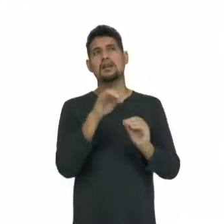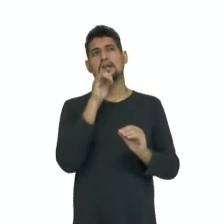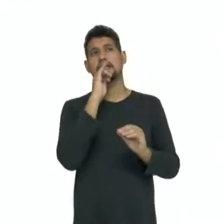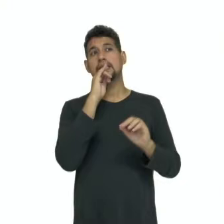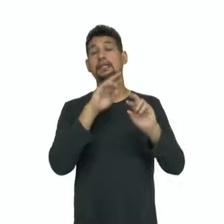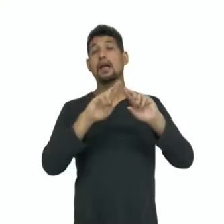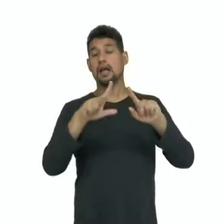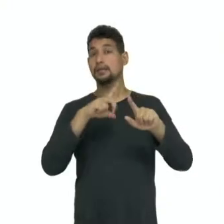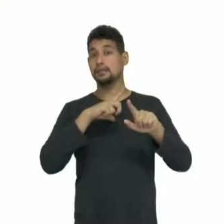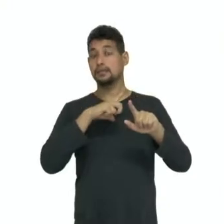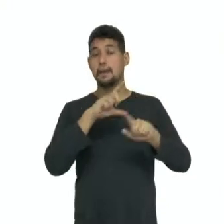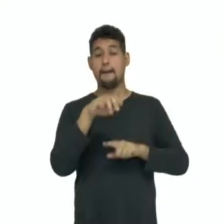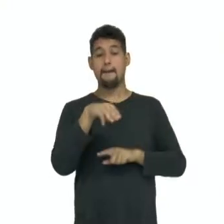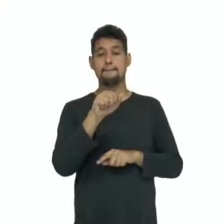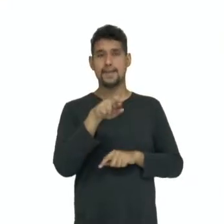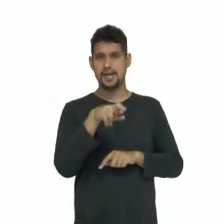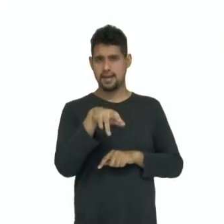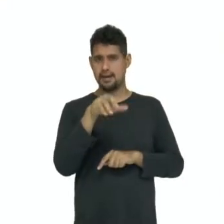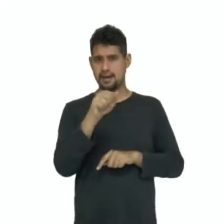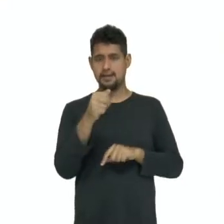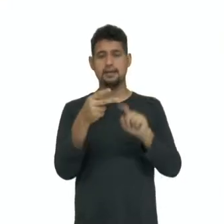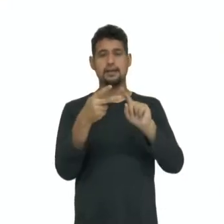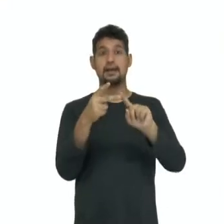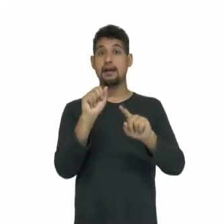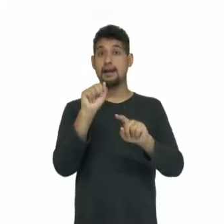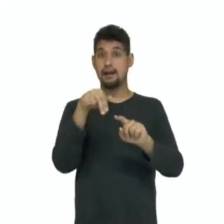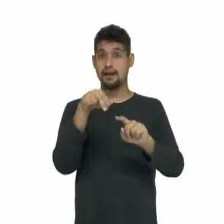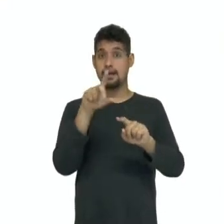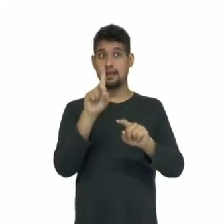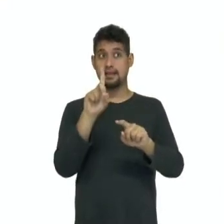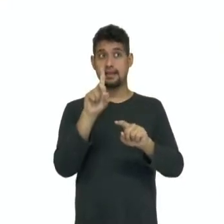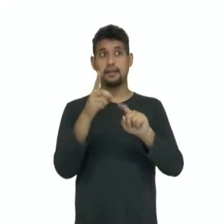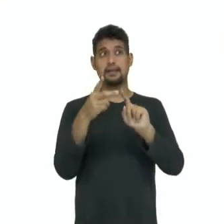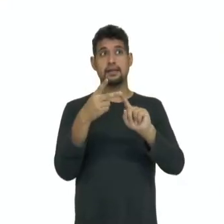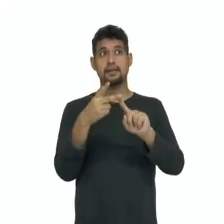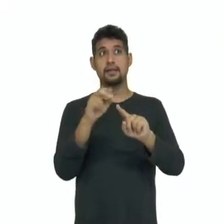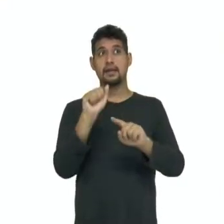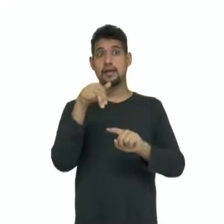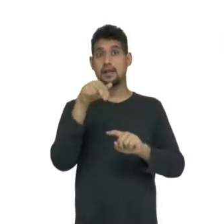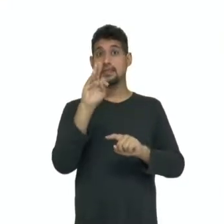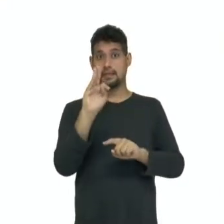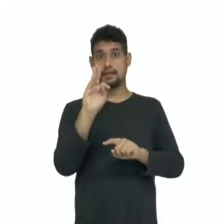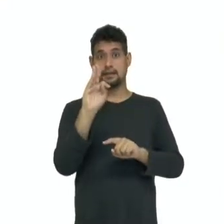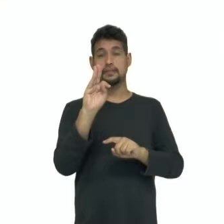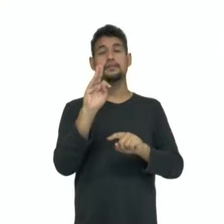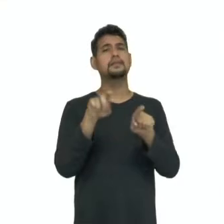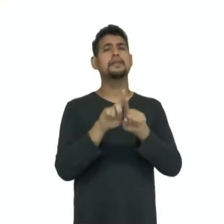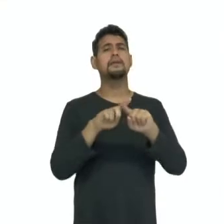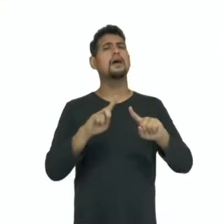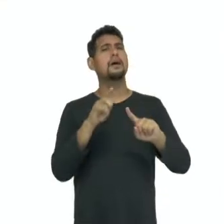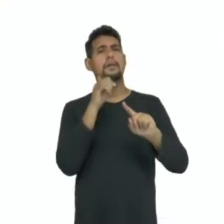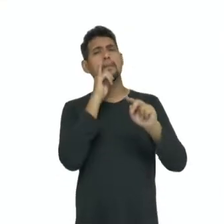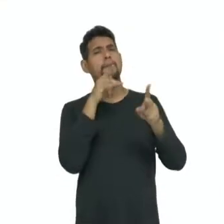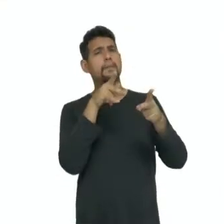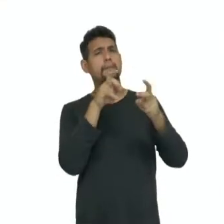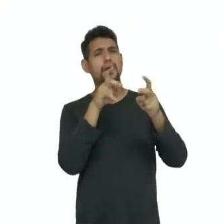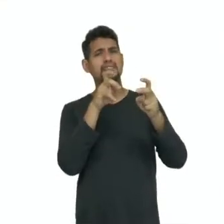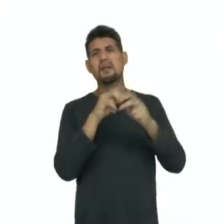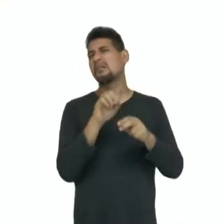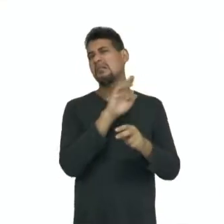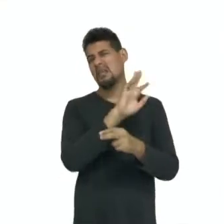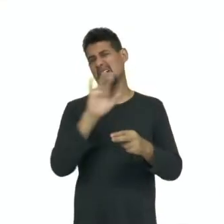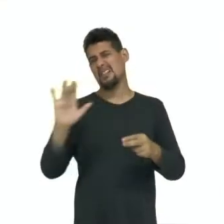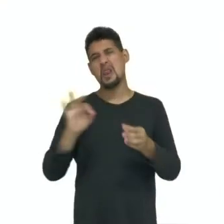depois eu tenho a Mariana com o Anderson e a Mariana com o Antônio Carlos. Então, verifique que nós